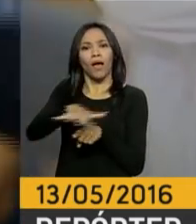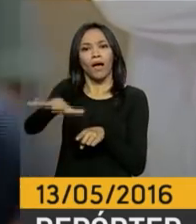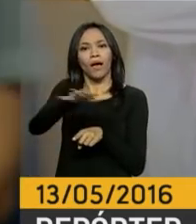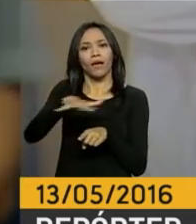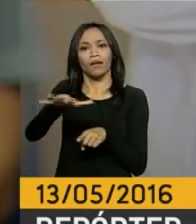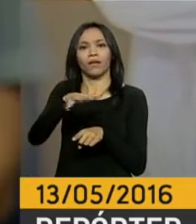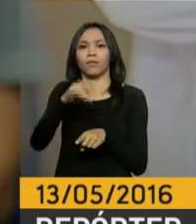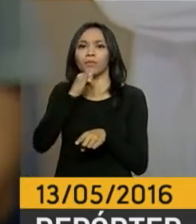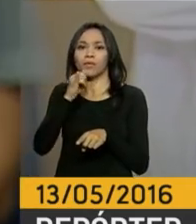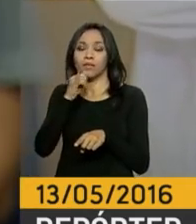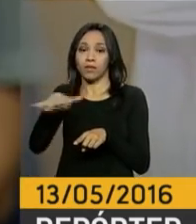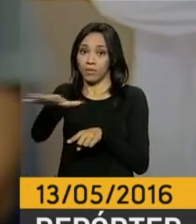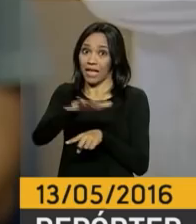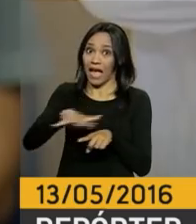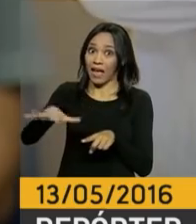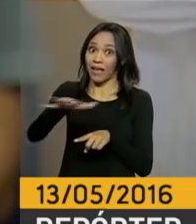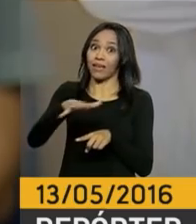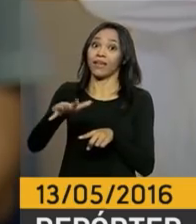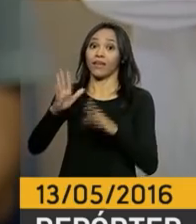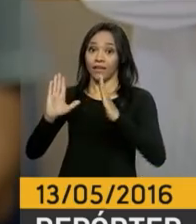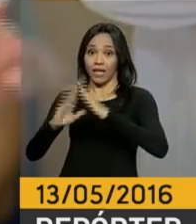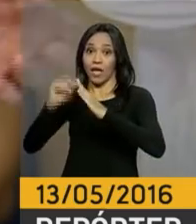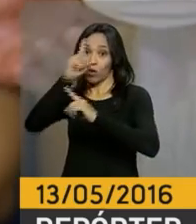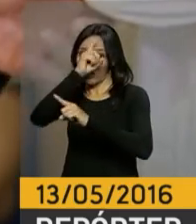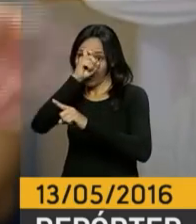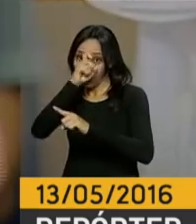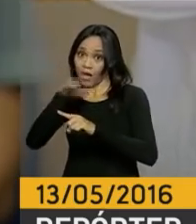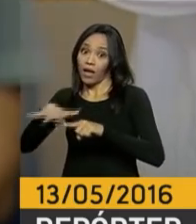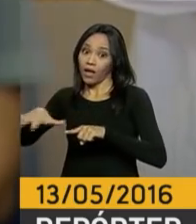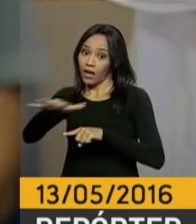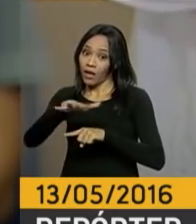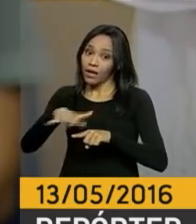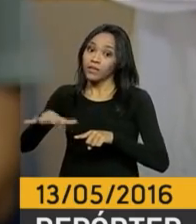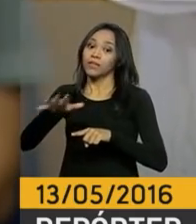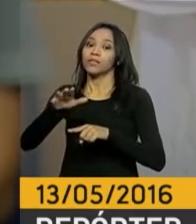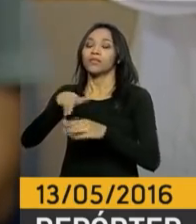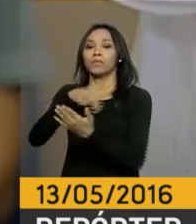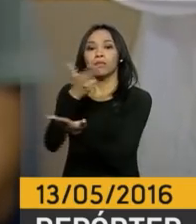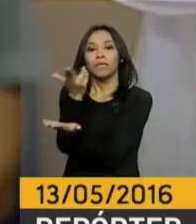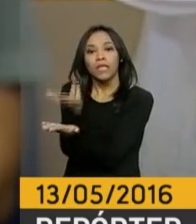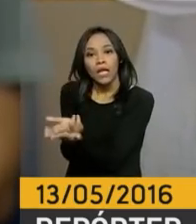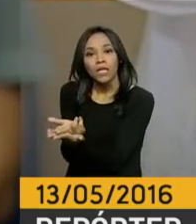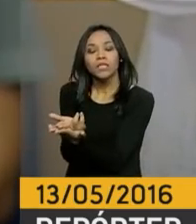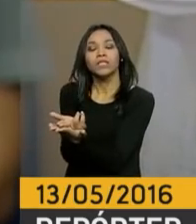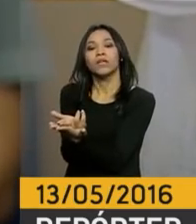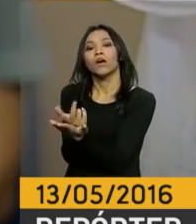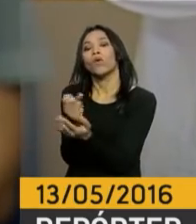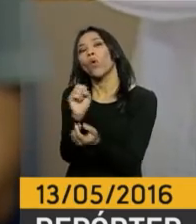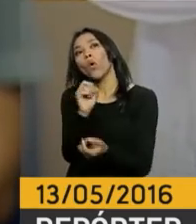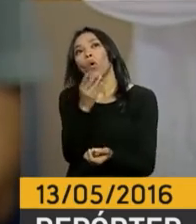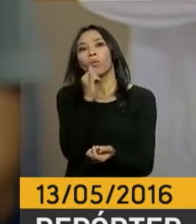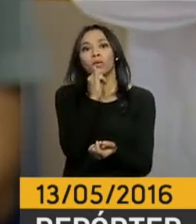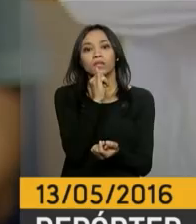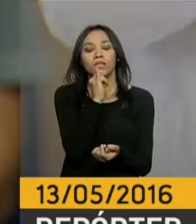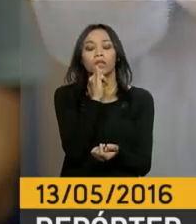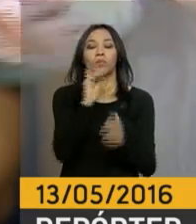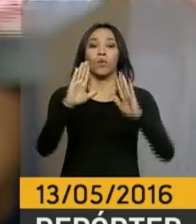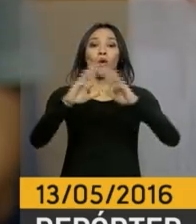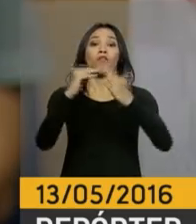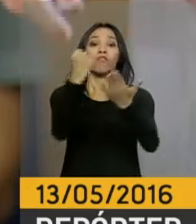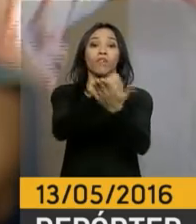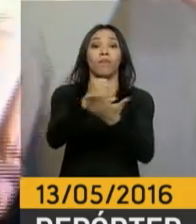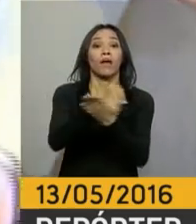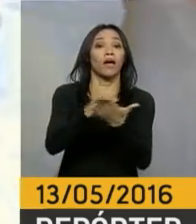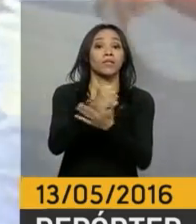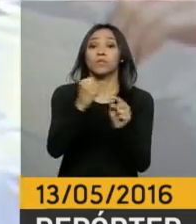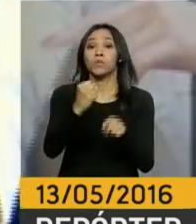média e alta complexidade o que envolveria hospitais inclusive costeio de internações e consultas ou Como por exemplo o farmácia popular que é outro